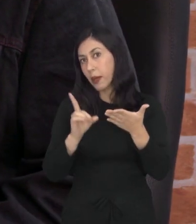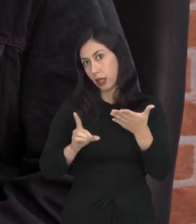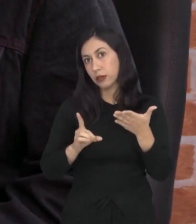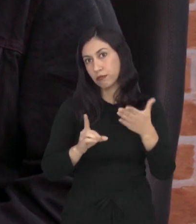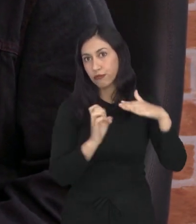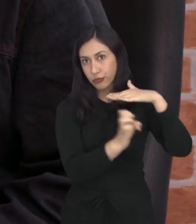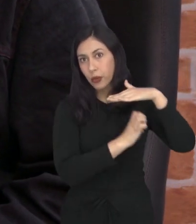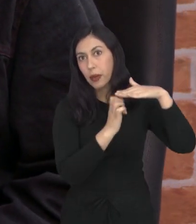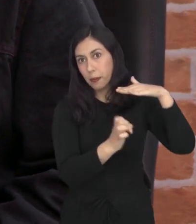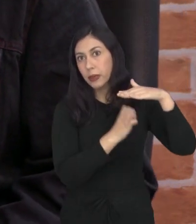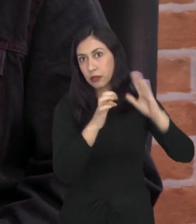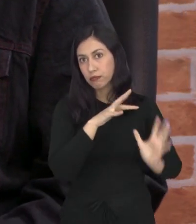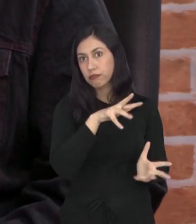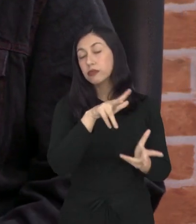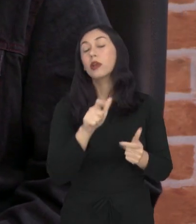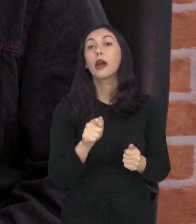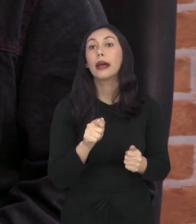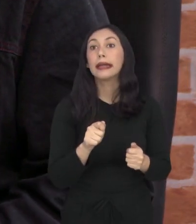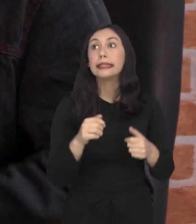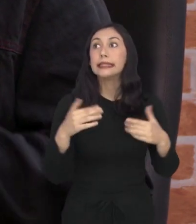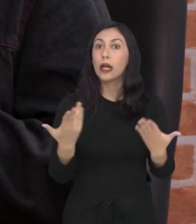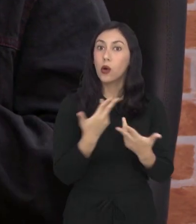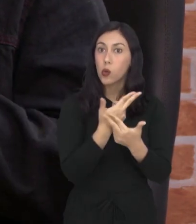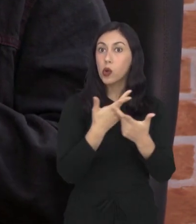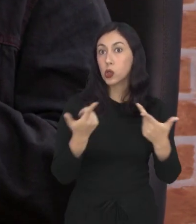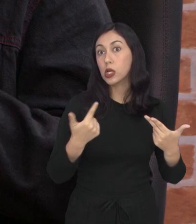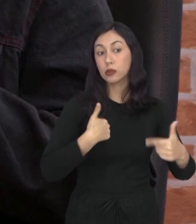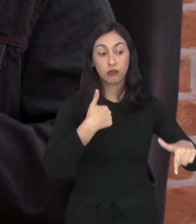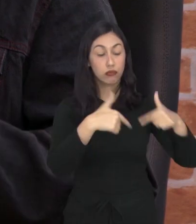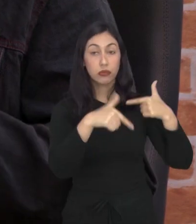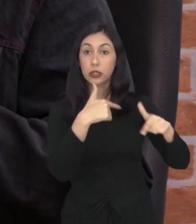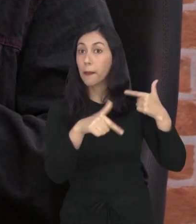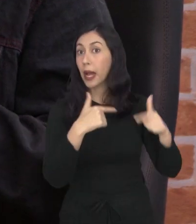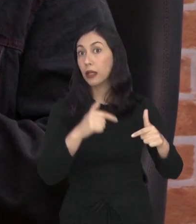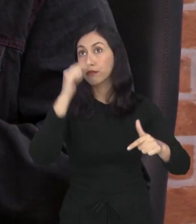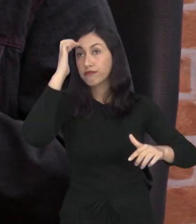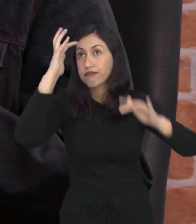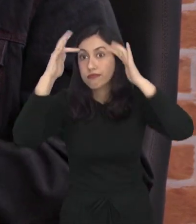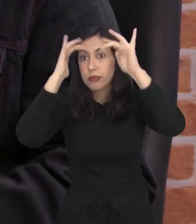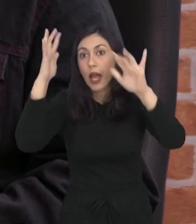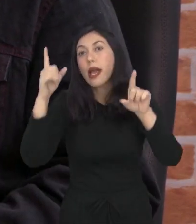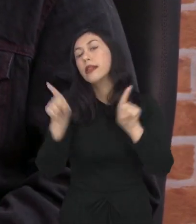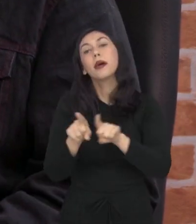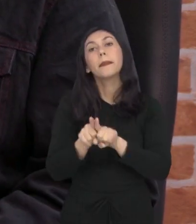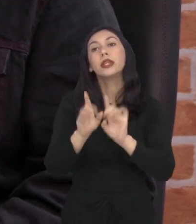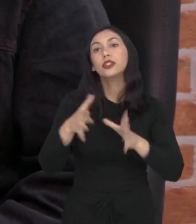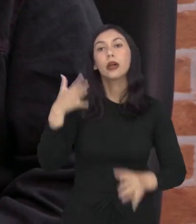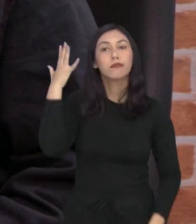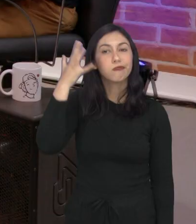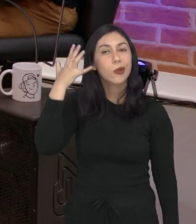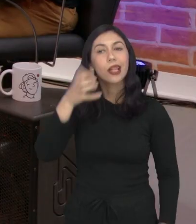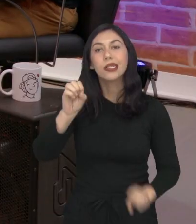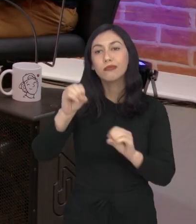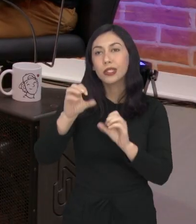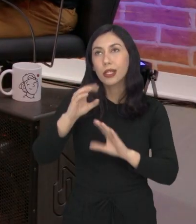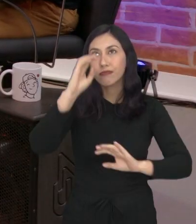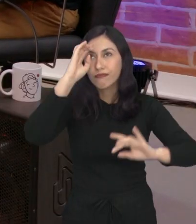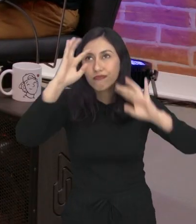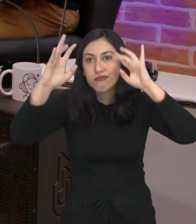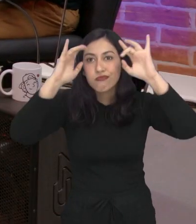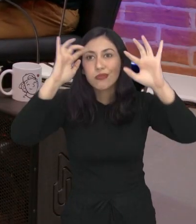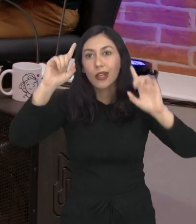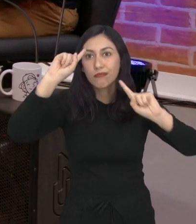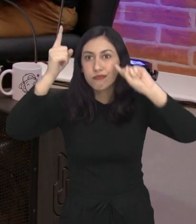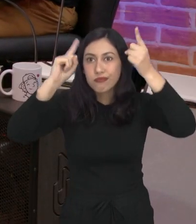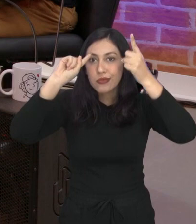numa empresa multinacional e, cara, é muito do que eu faço lá, tipo, da questão da criatividade. Eu dei palestras sobre criatividade, tanto na empresa que eu